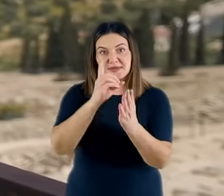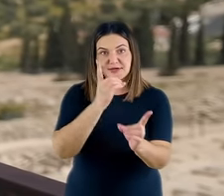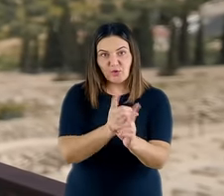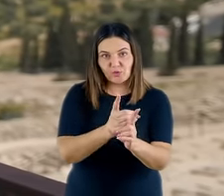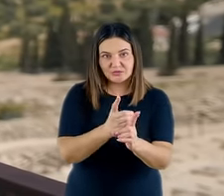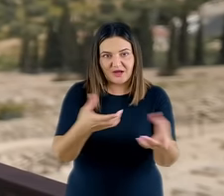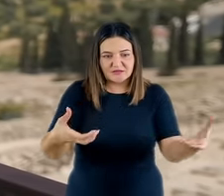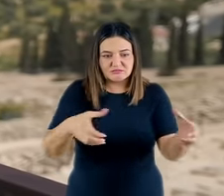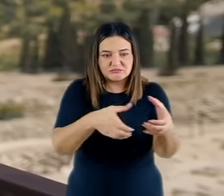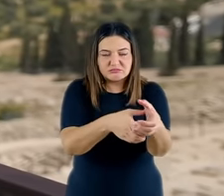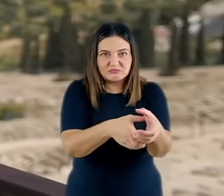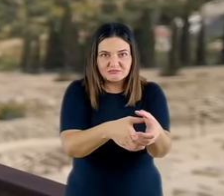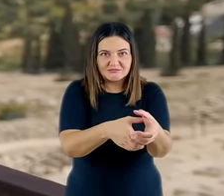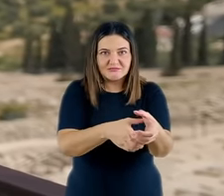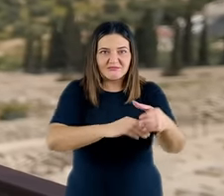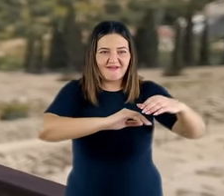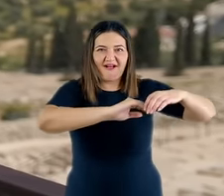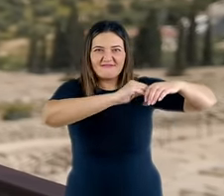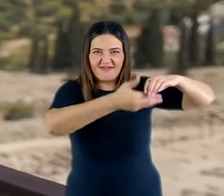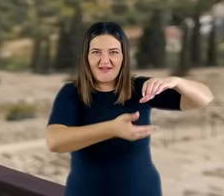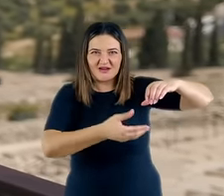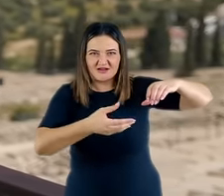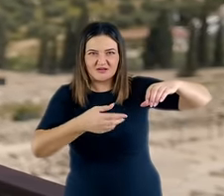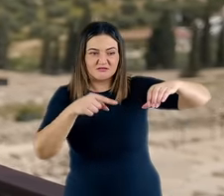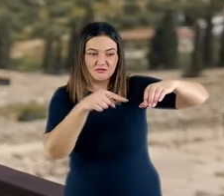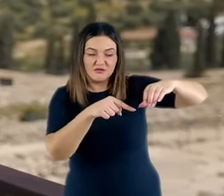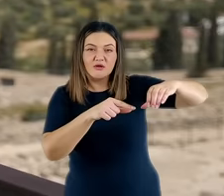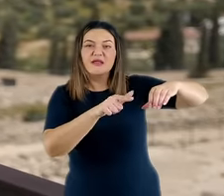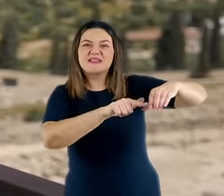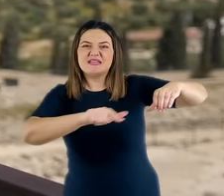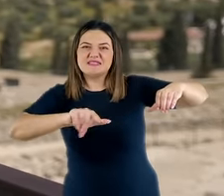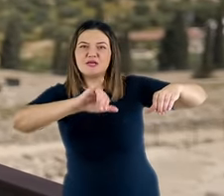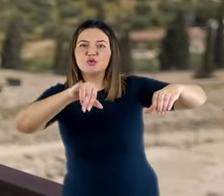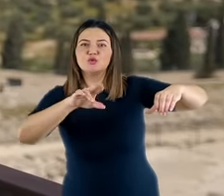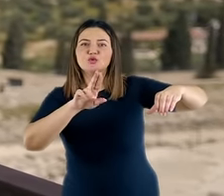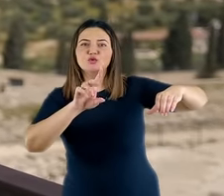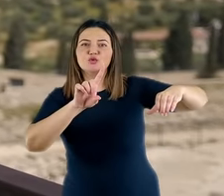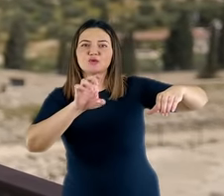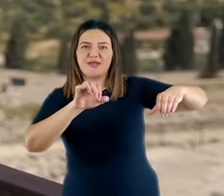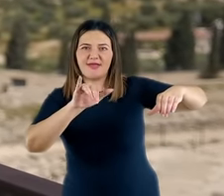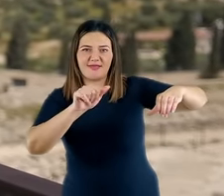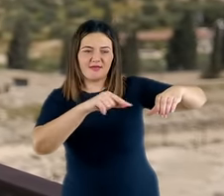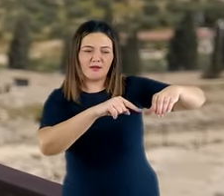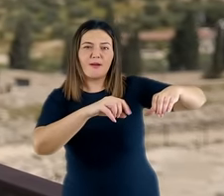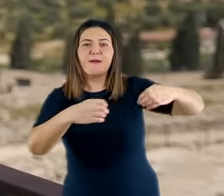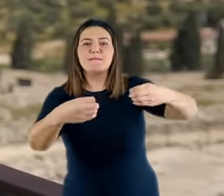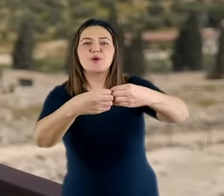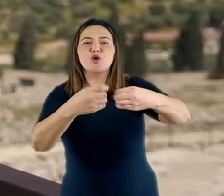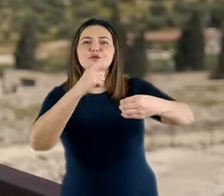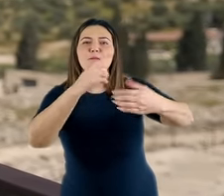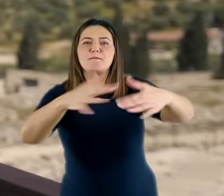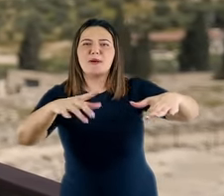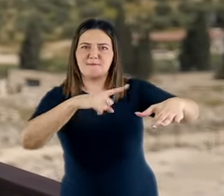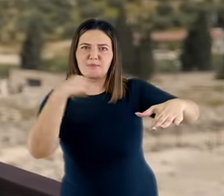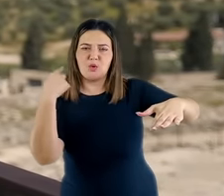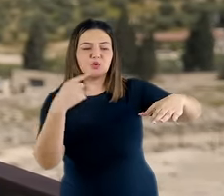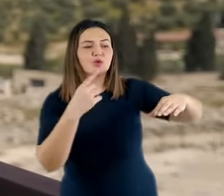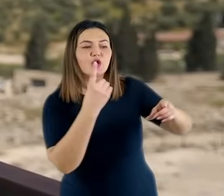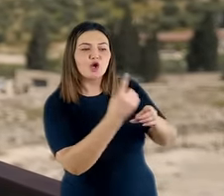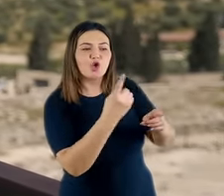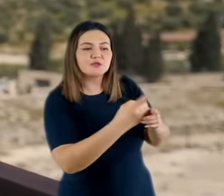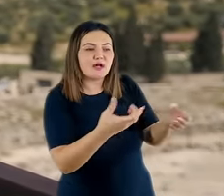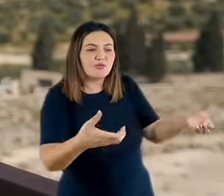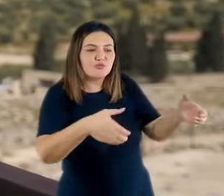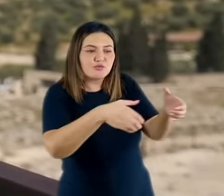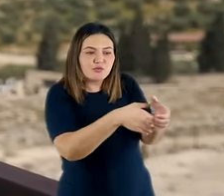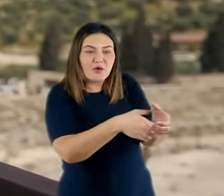Morto, encontrados em Hirbert Qumran, lá no deserto da Judeia, ali perto do Mar Morto, que esses manuscritos foram